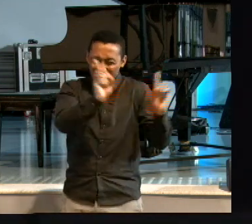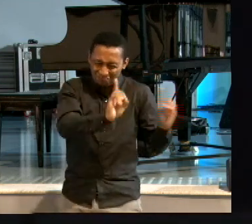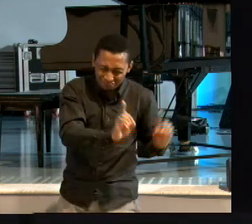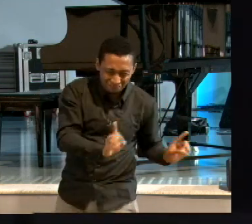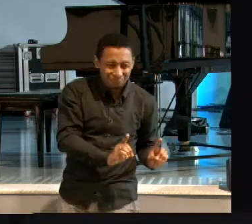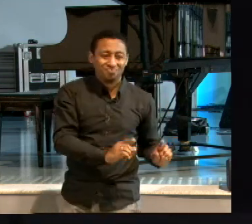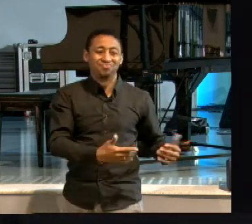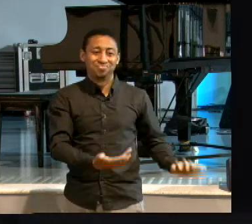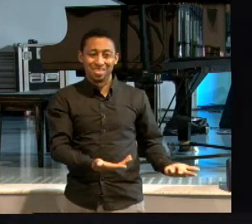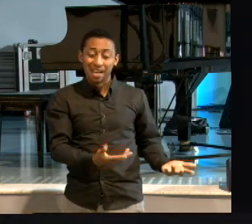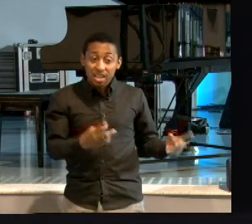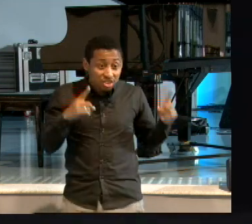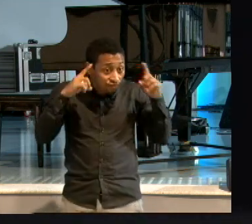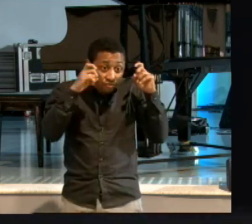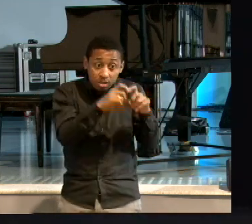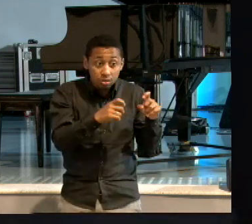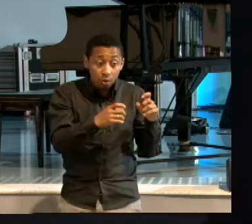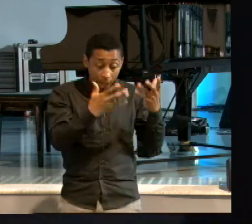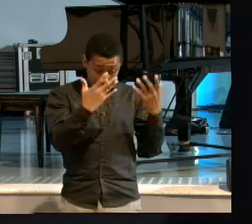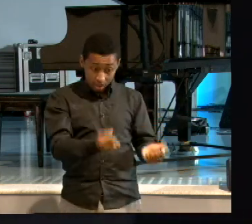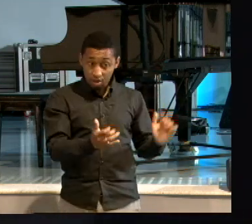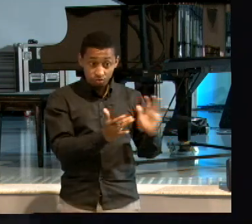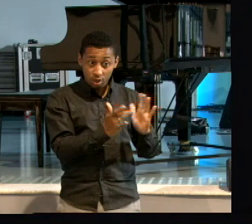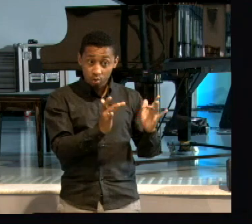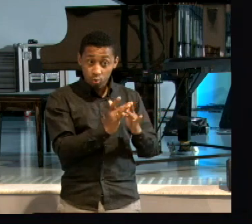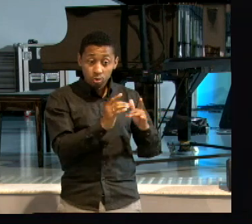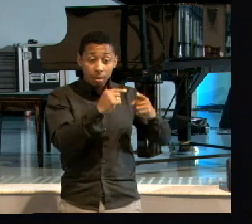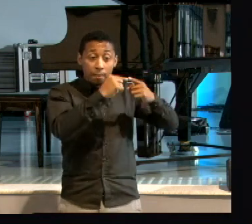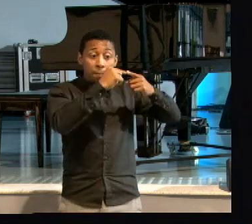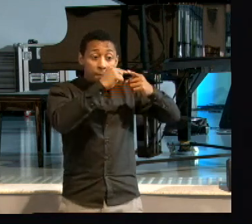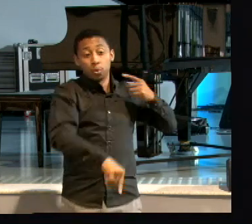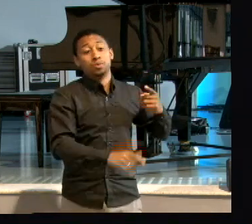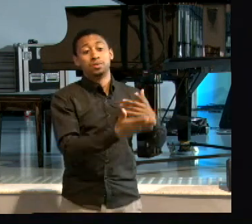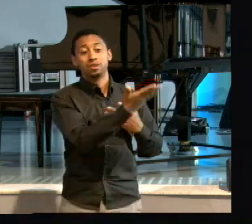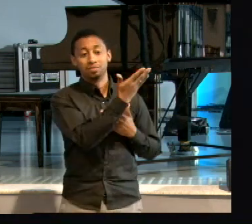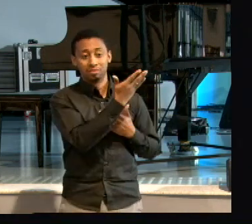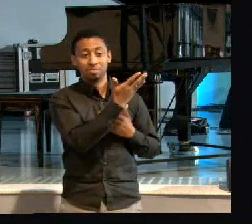falando, conversão é algo proibido. Na